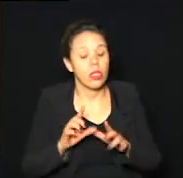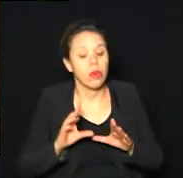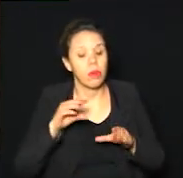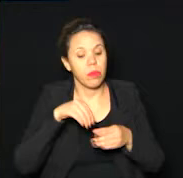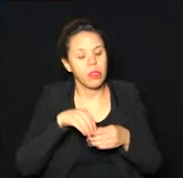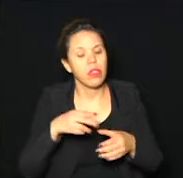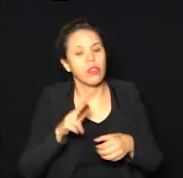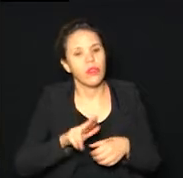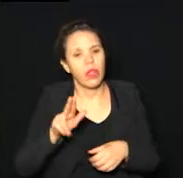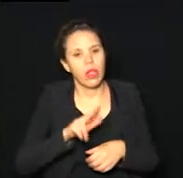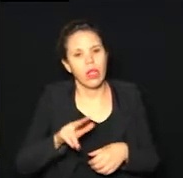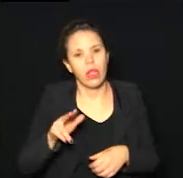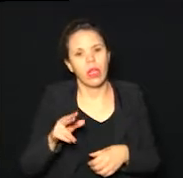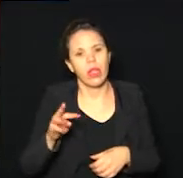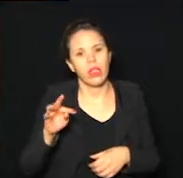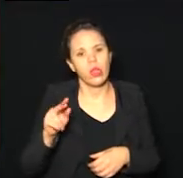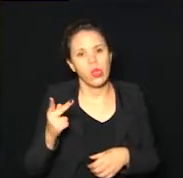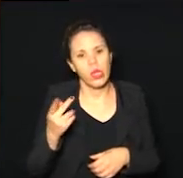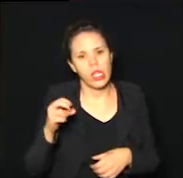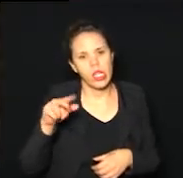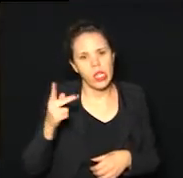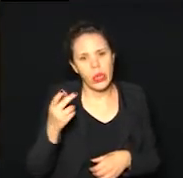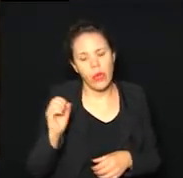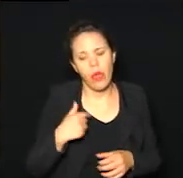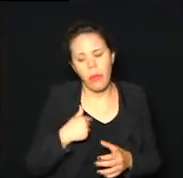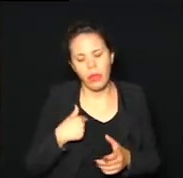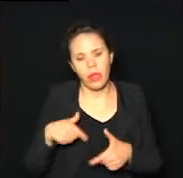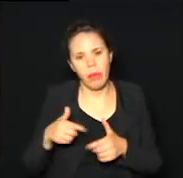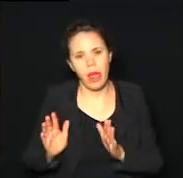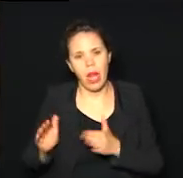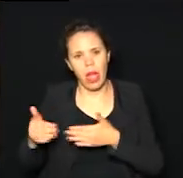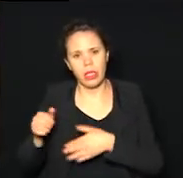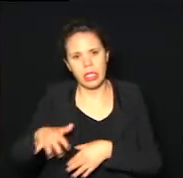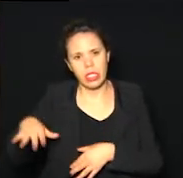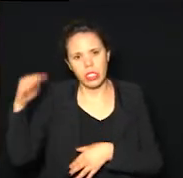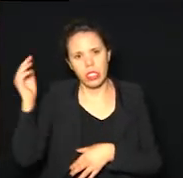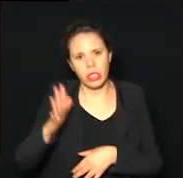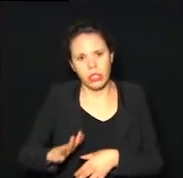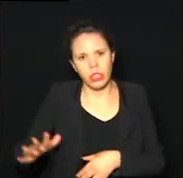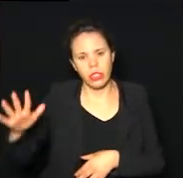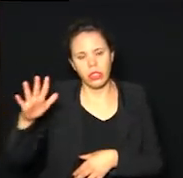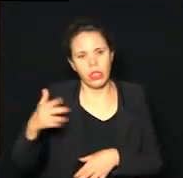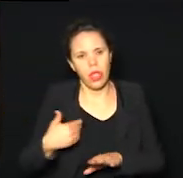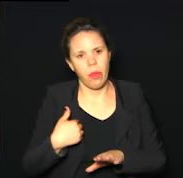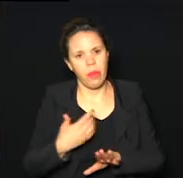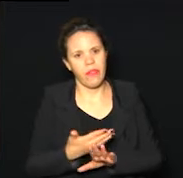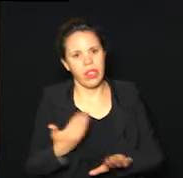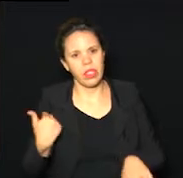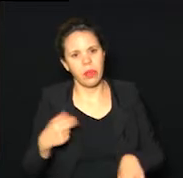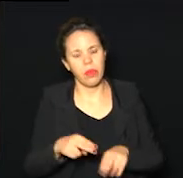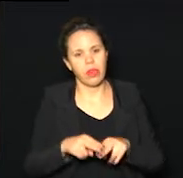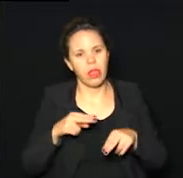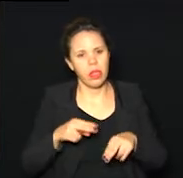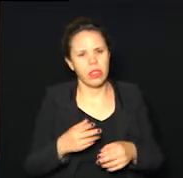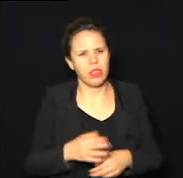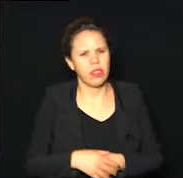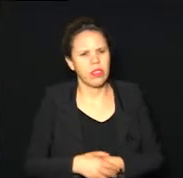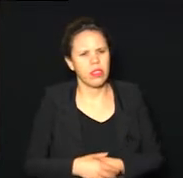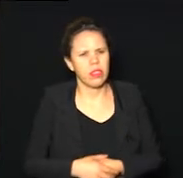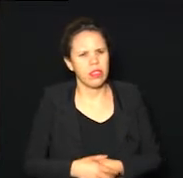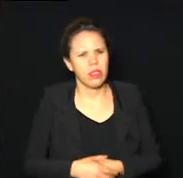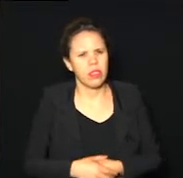eu, Toninho, eu com a tarefa mais dirigida nacionalmente, me afastei um pouco de presença mais cotidiana